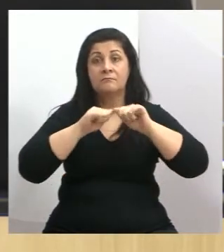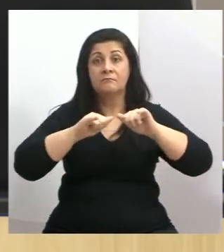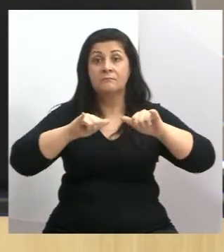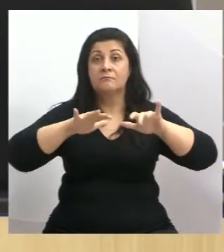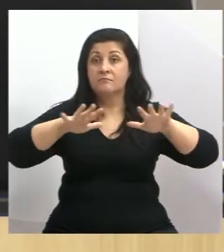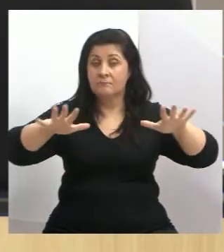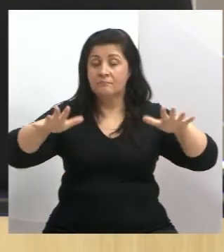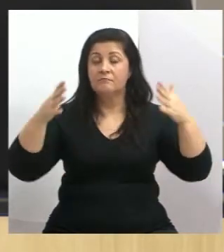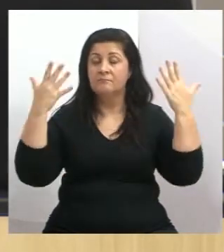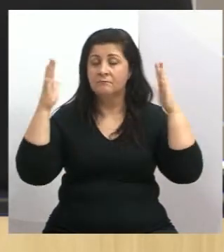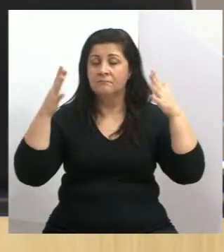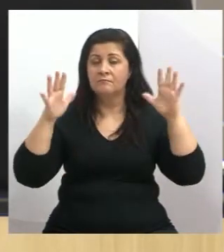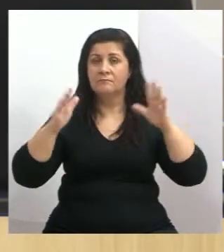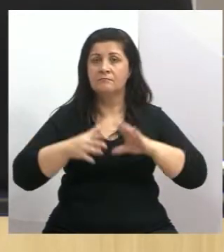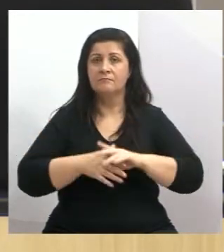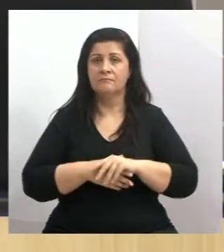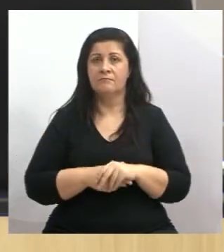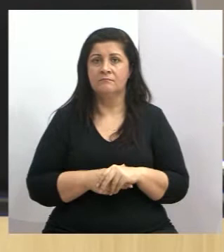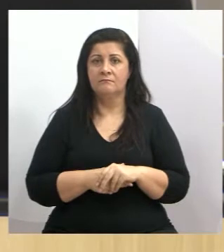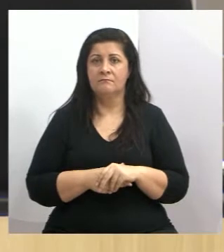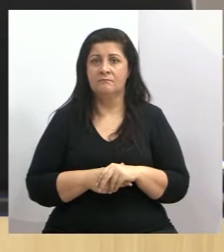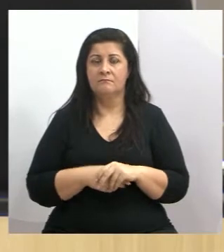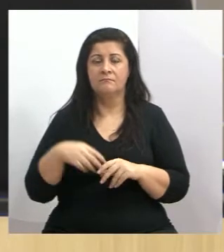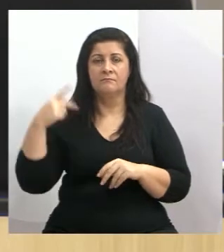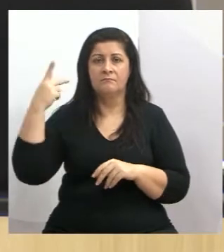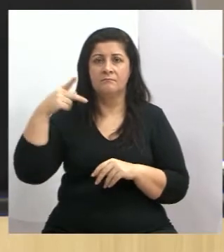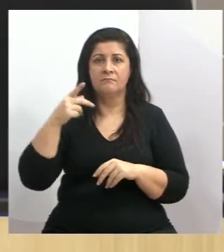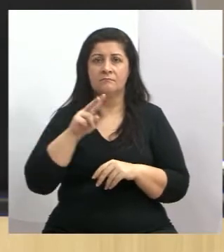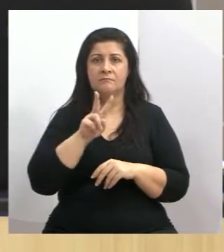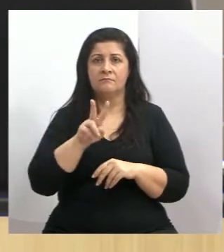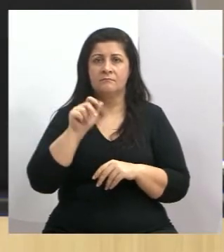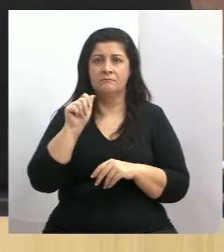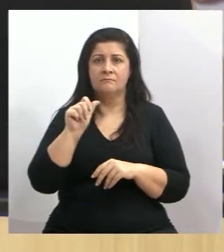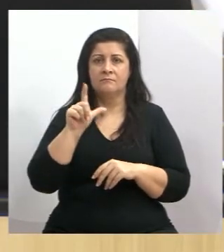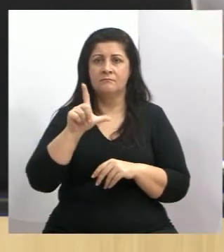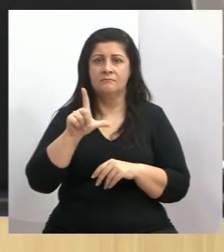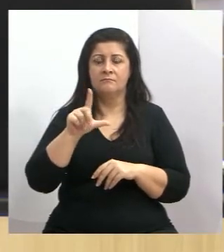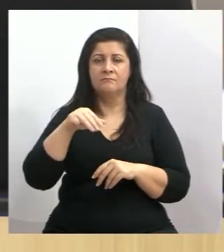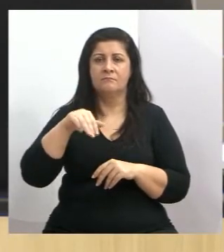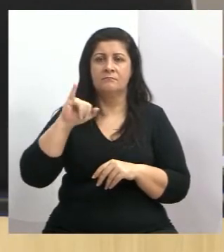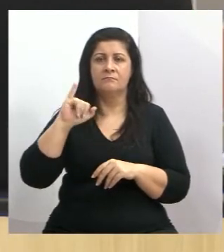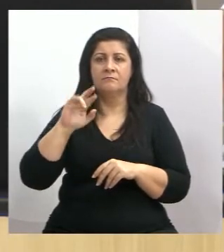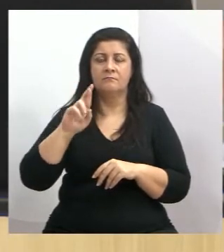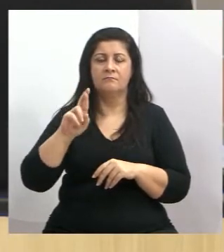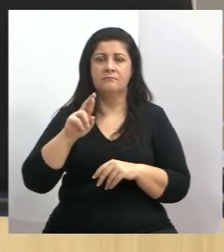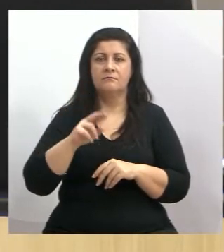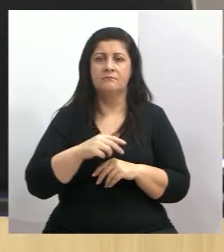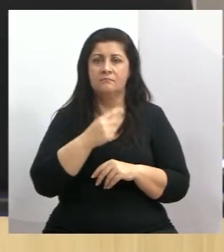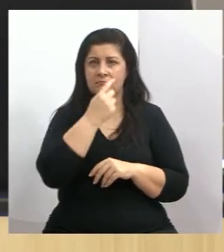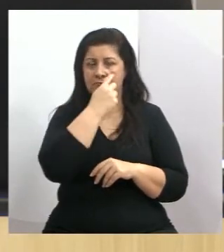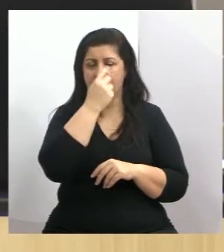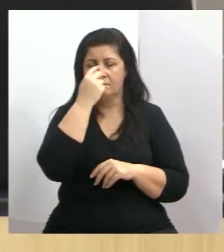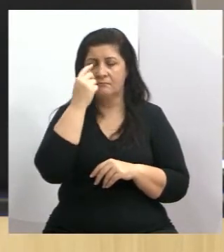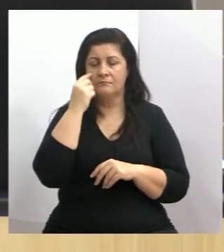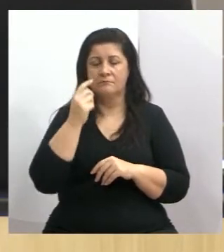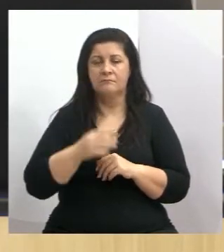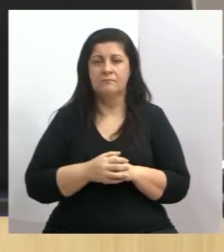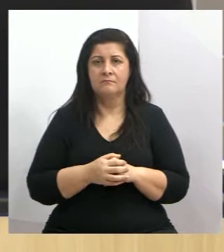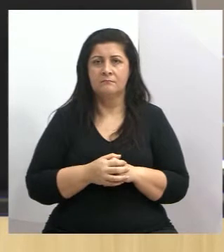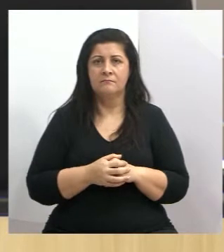habituais por a divulgação da presente manifestação Vereador Valmir do parque Meia Lua é a